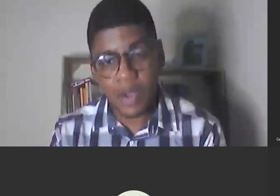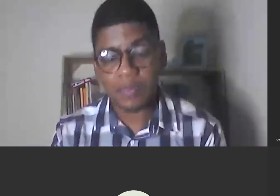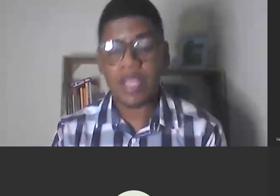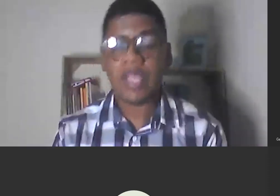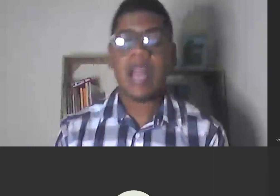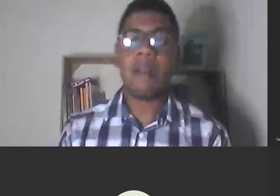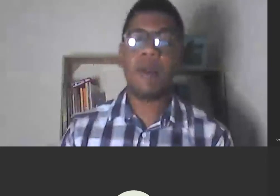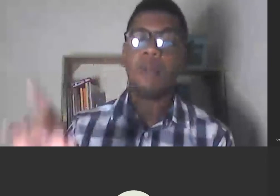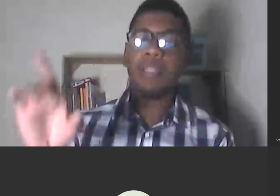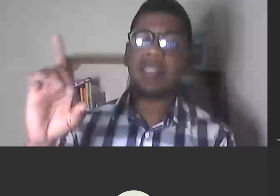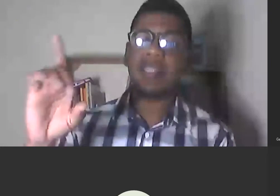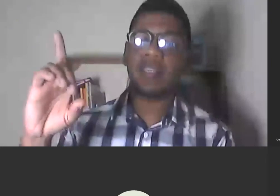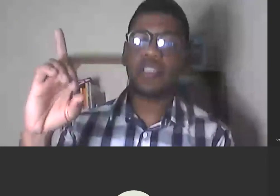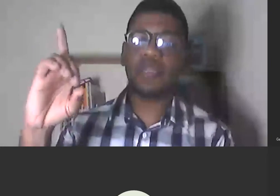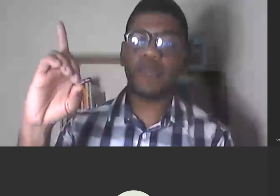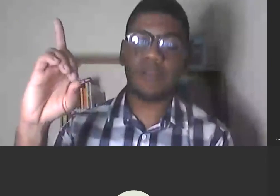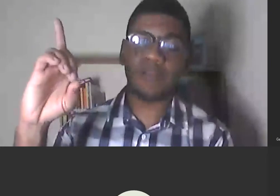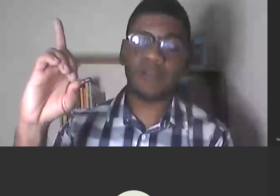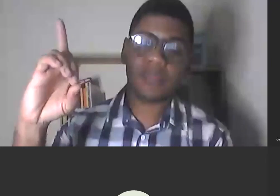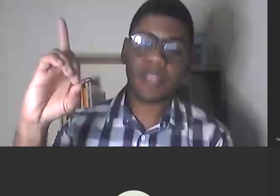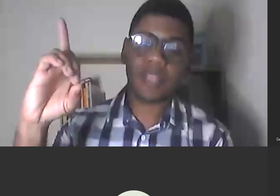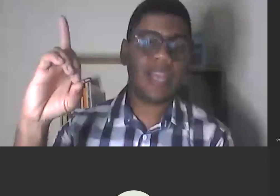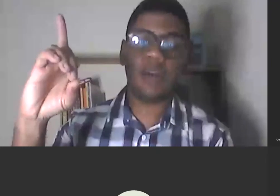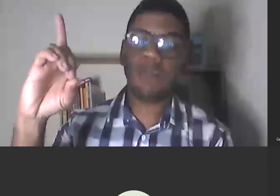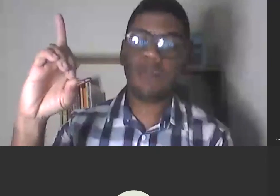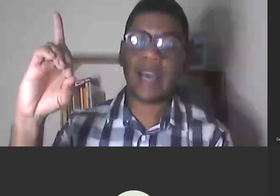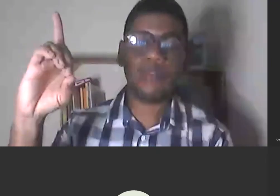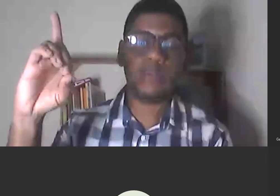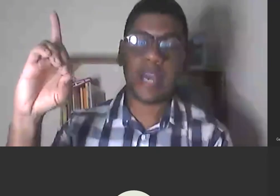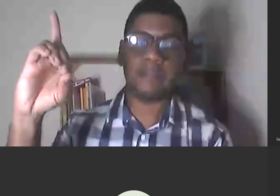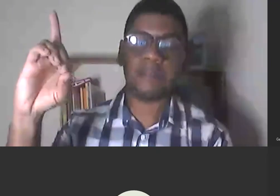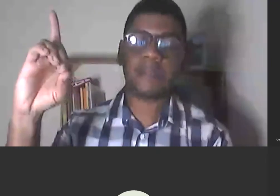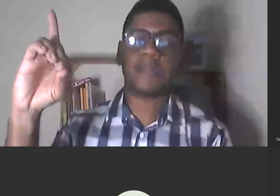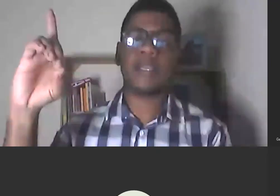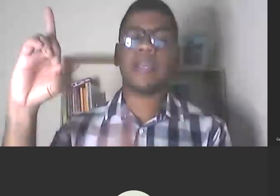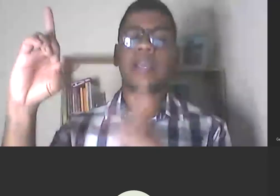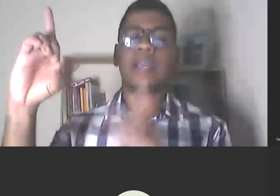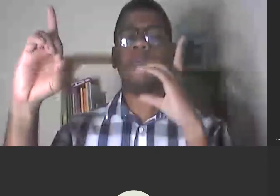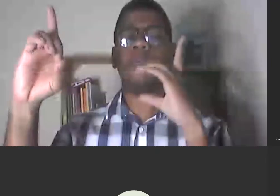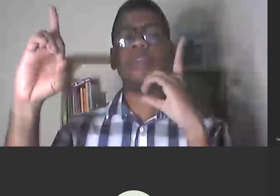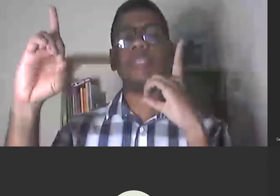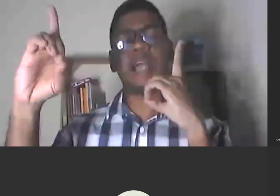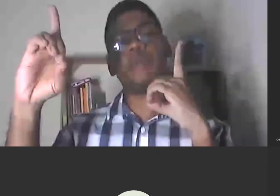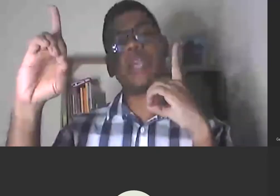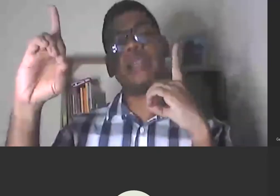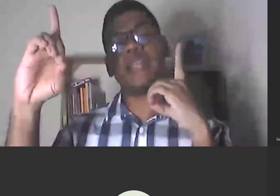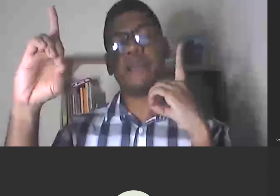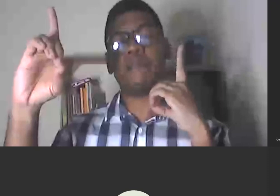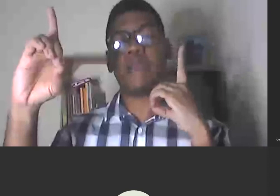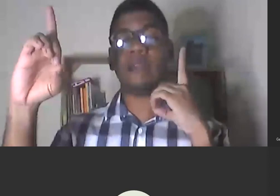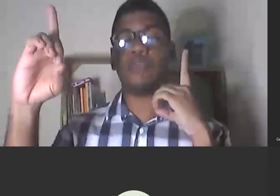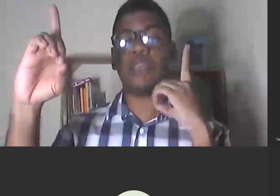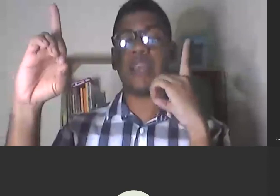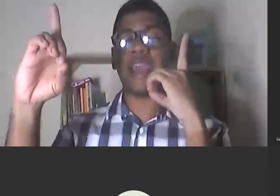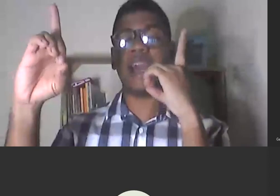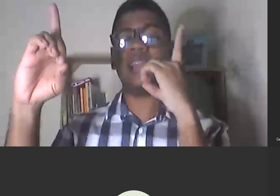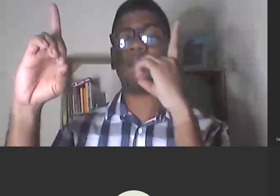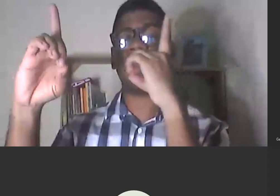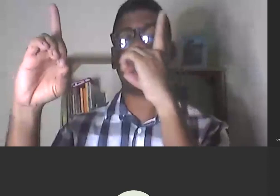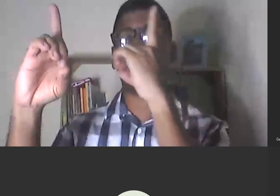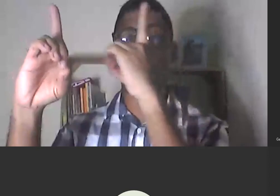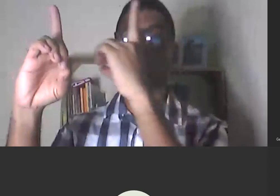mesmo sinal? A mão que está distante de mim, ela não sai do lugar. A mão que está em D, perto de